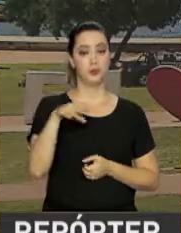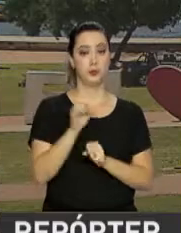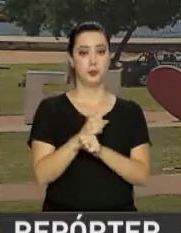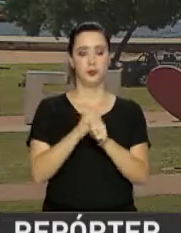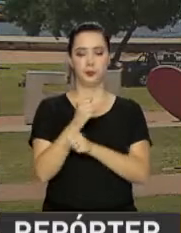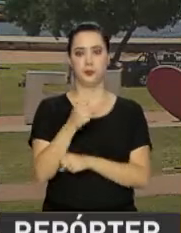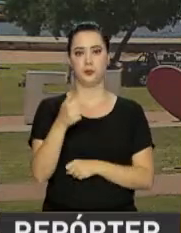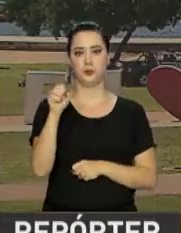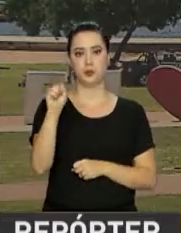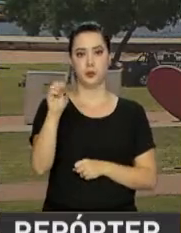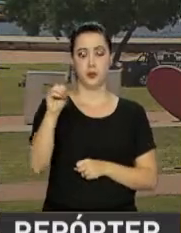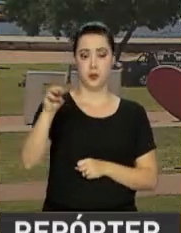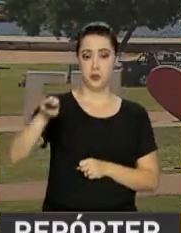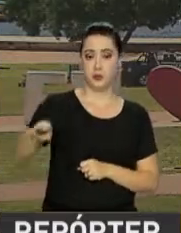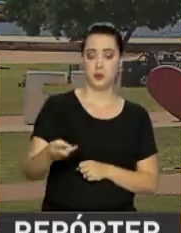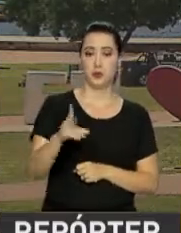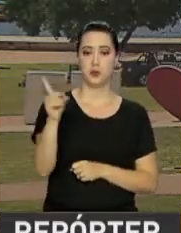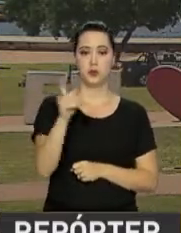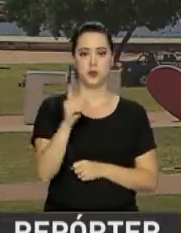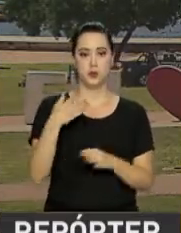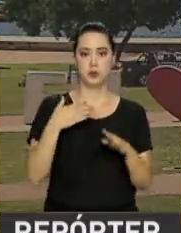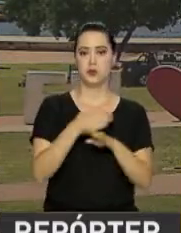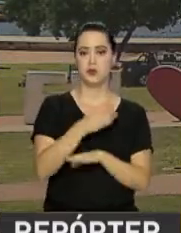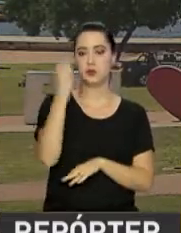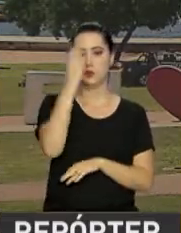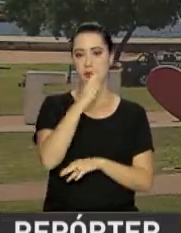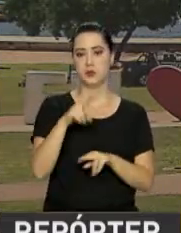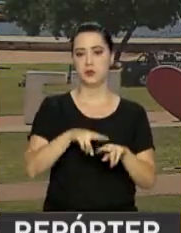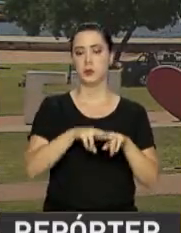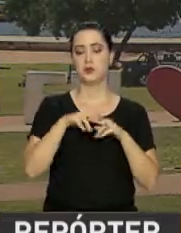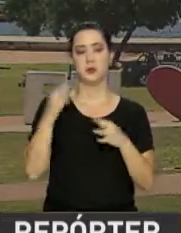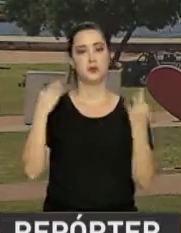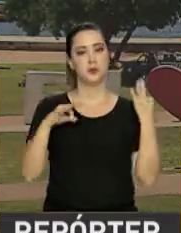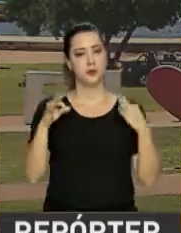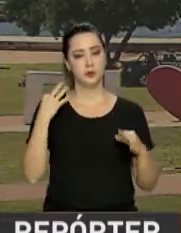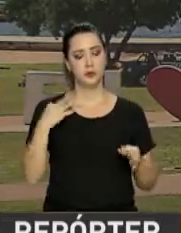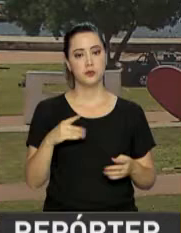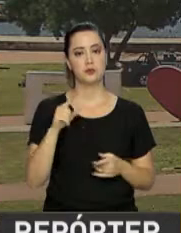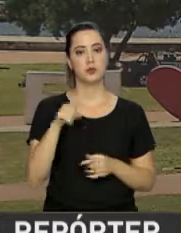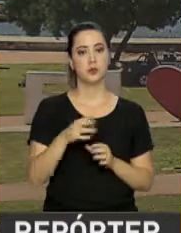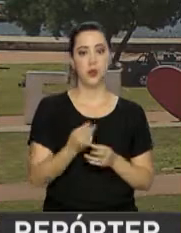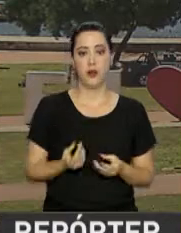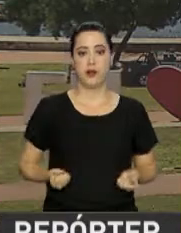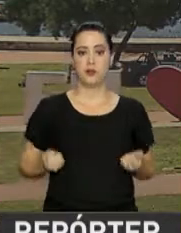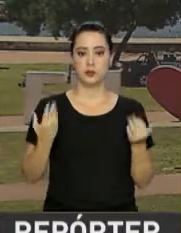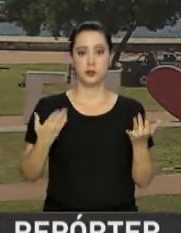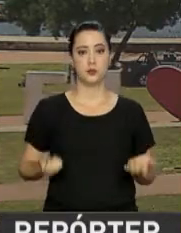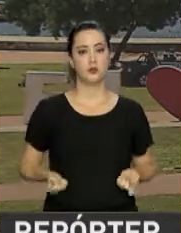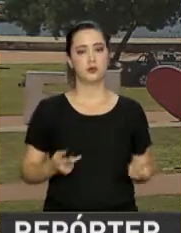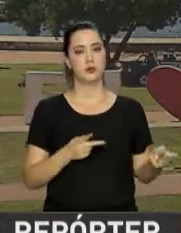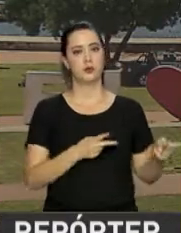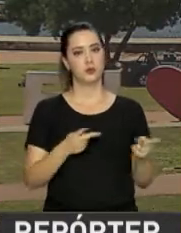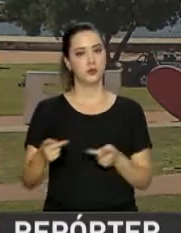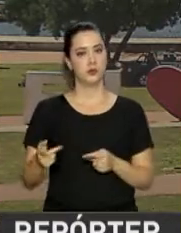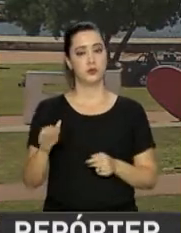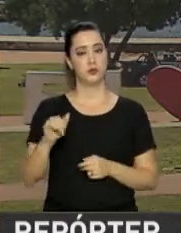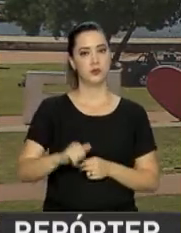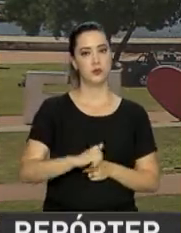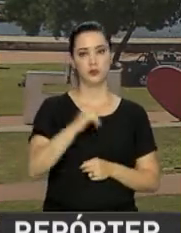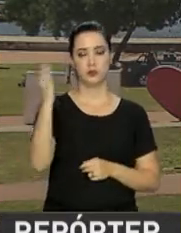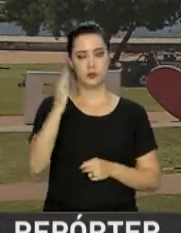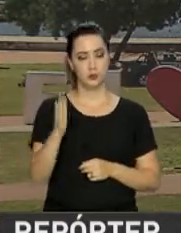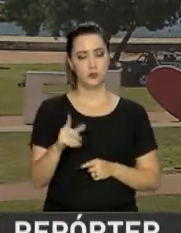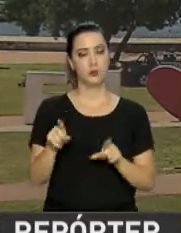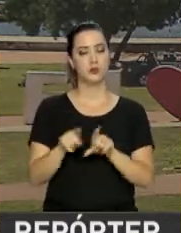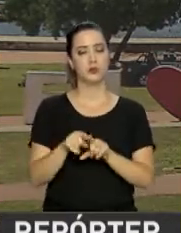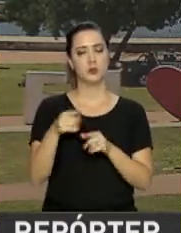quase 800 milhões de dólares entraram no Brasil por meio do turismo. Foi o maior gasto de visitantes estrangeiros para o mês